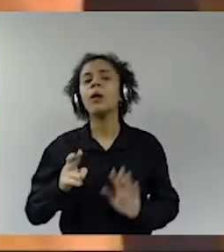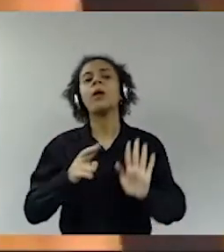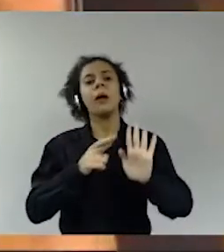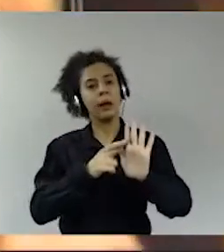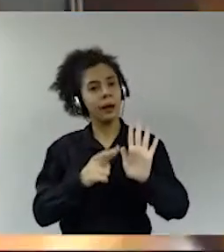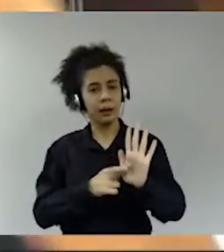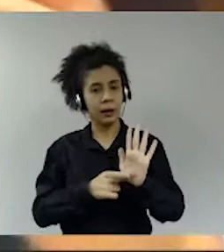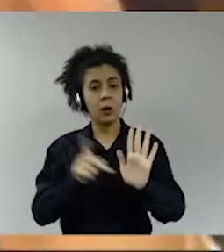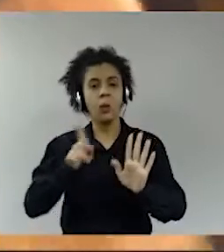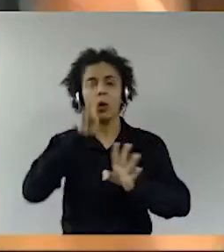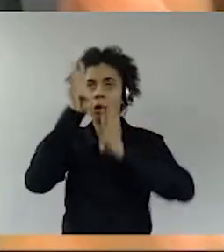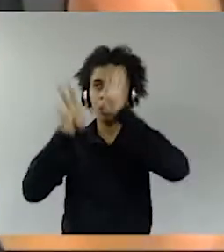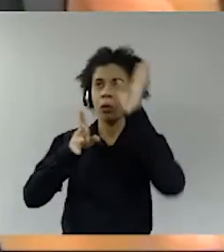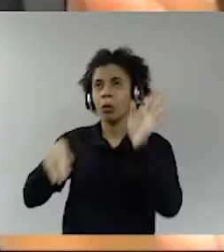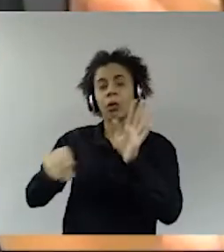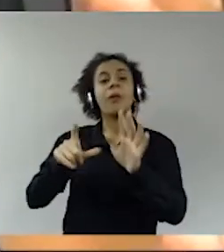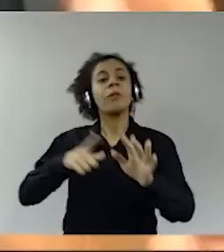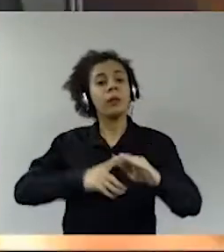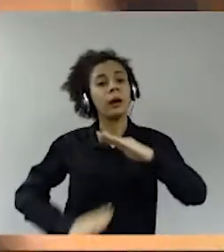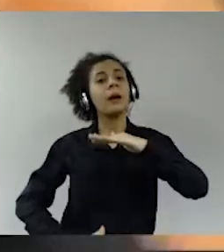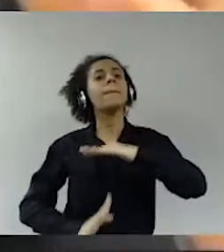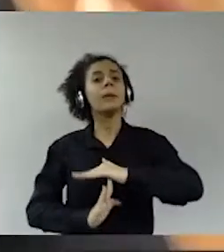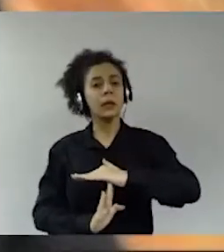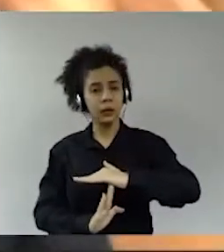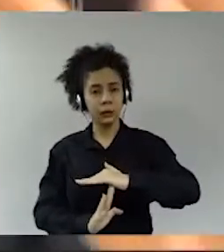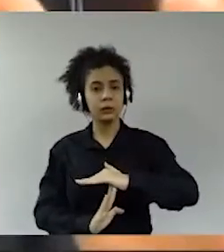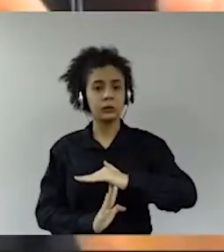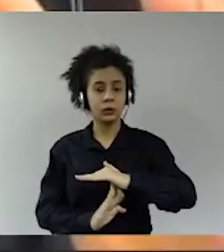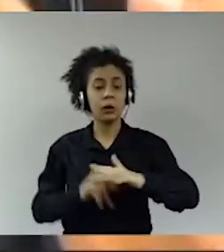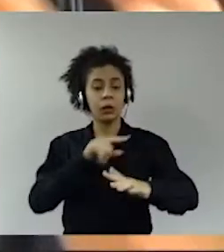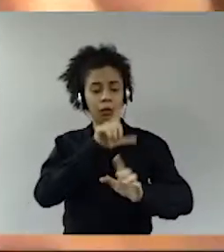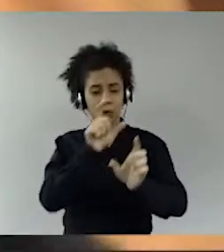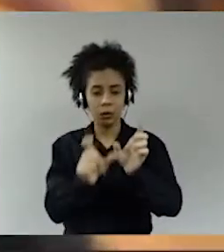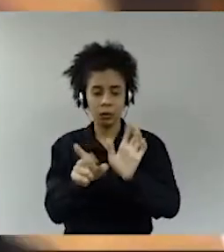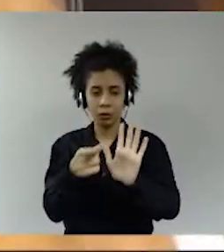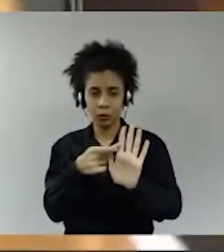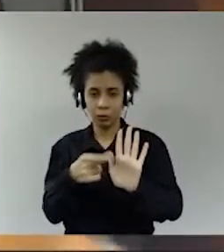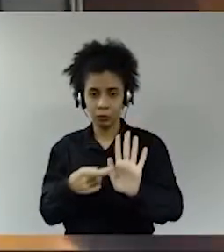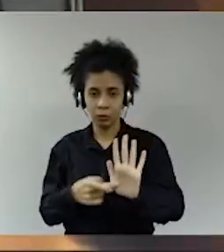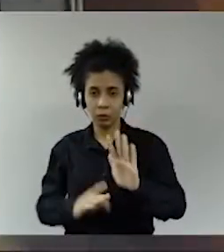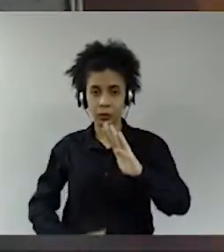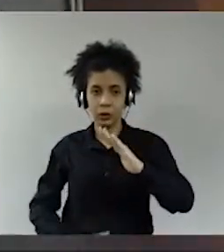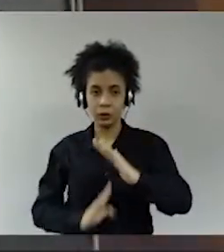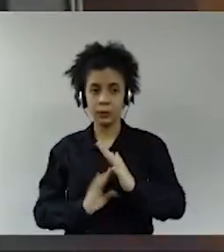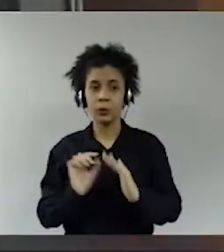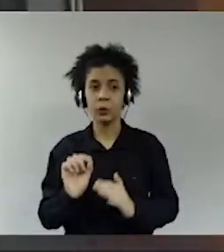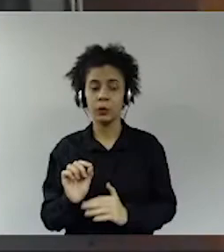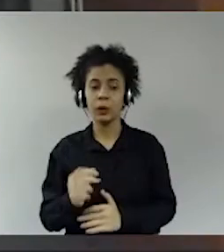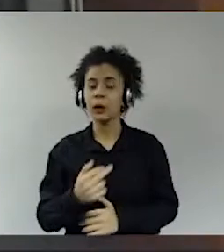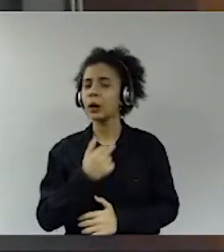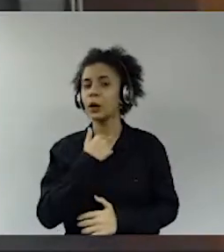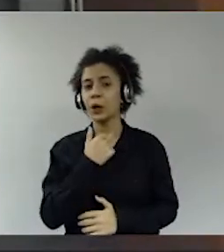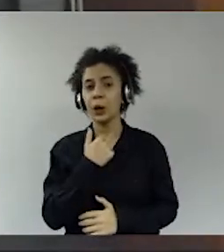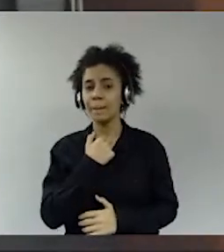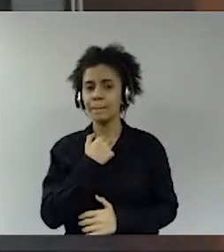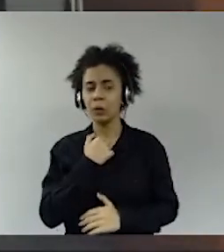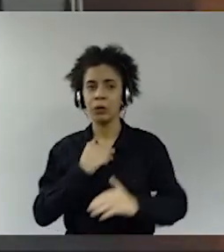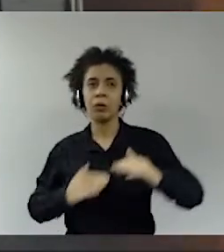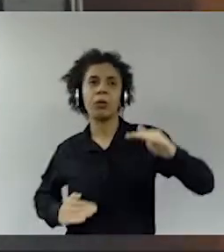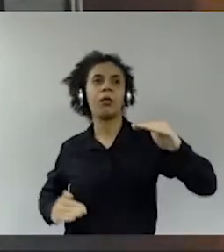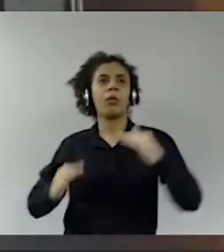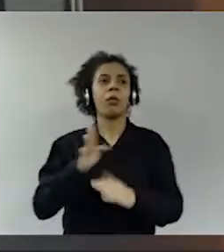regramento, um limite. E esse regramento e esse limite não podem ser